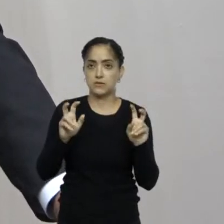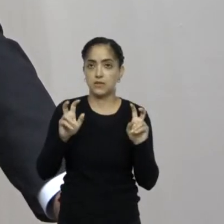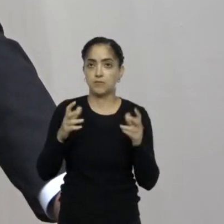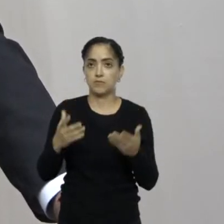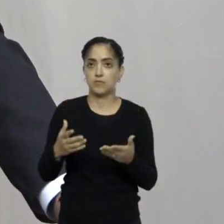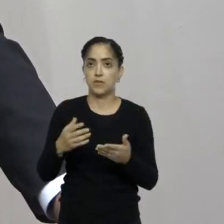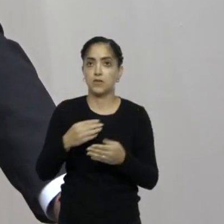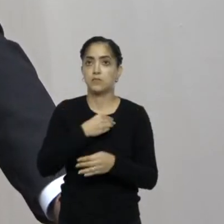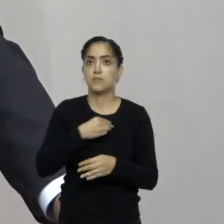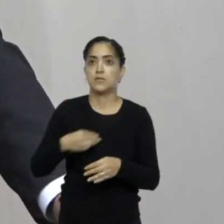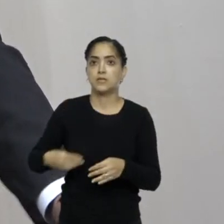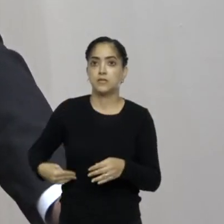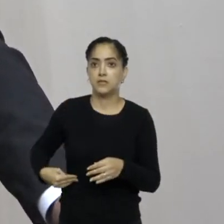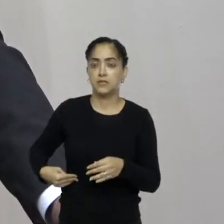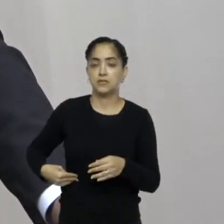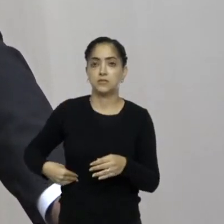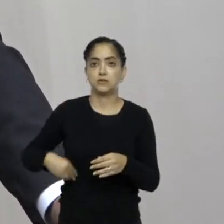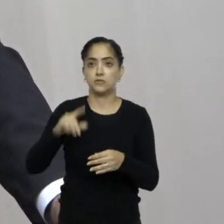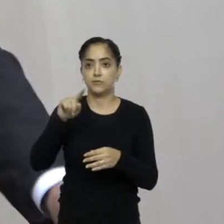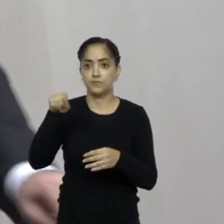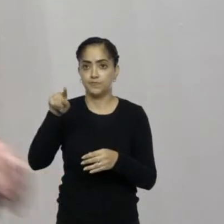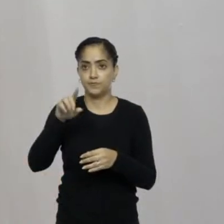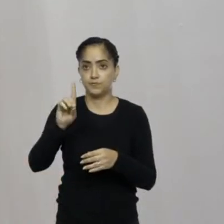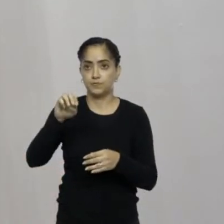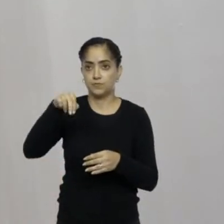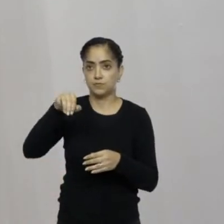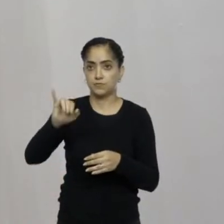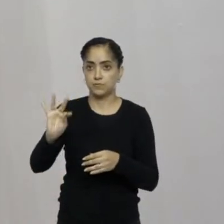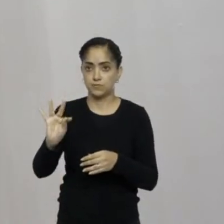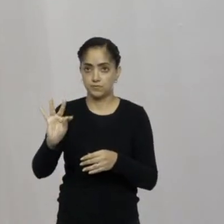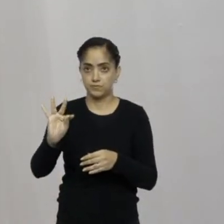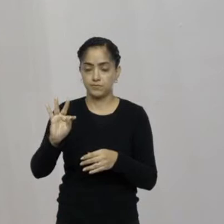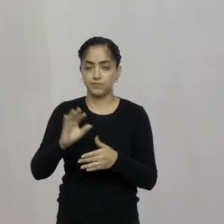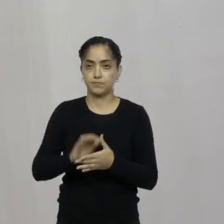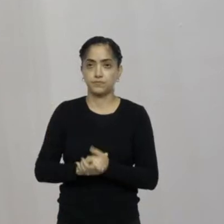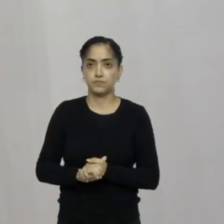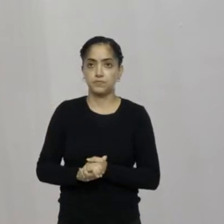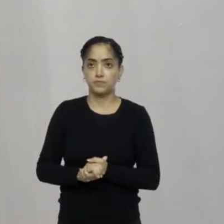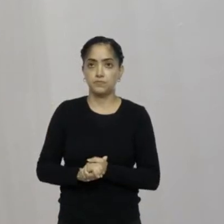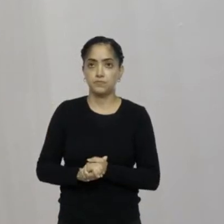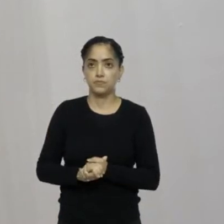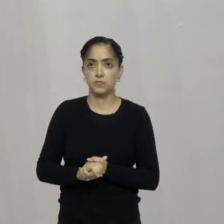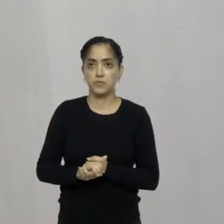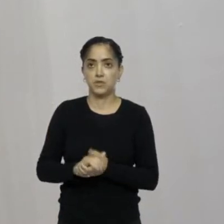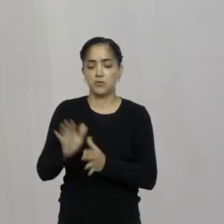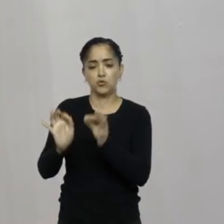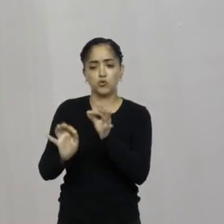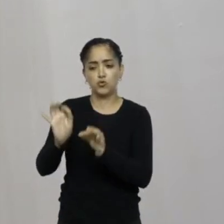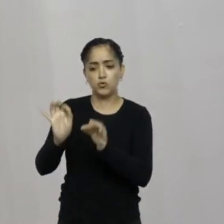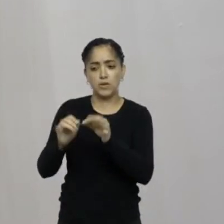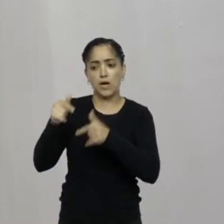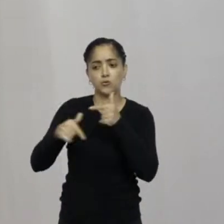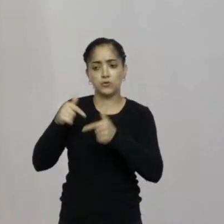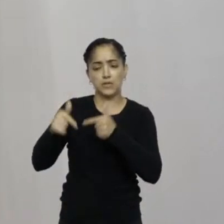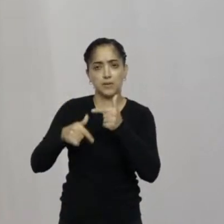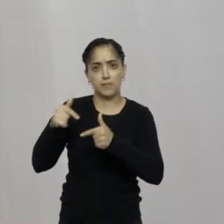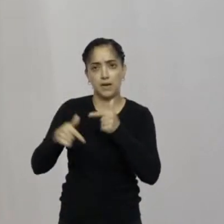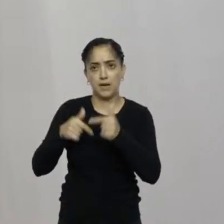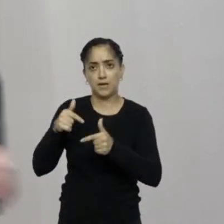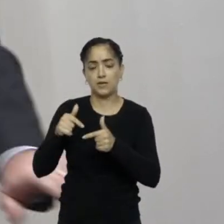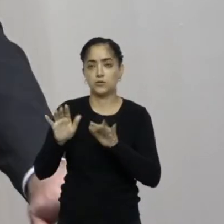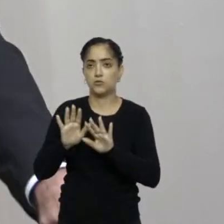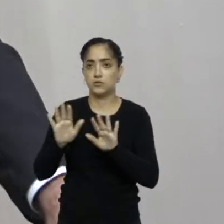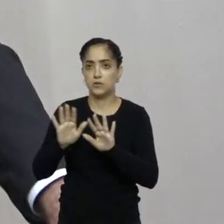Ministro exonera superintendente do DENIT no Estado. Não quero julgar o trabalho do engenheiro Ronaldo, que, aliás, sempre